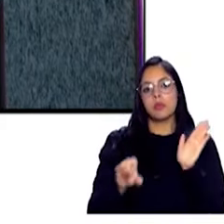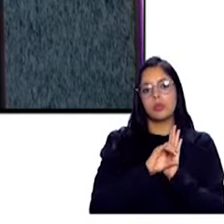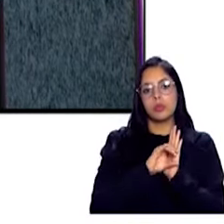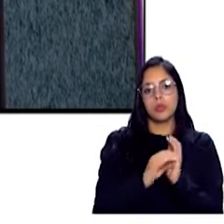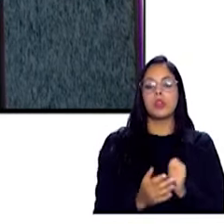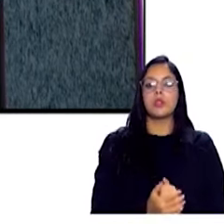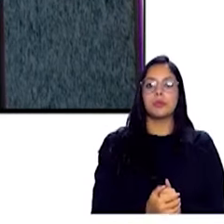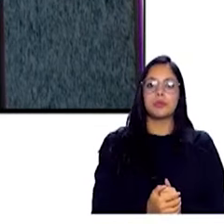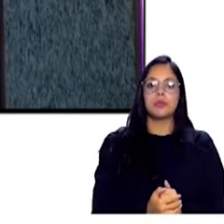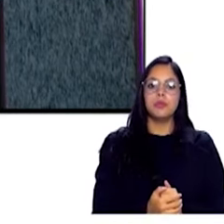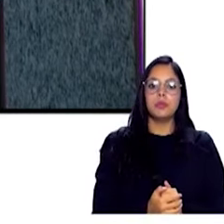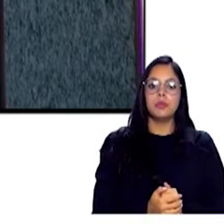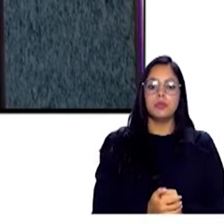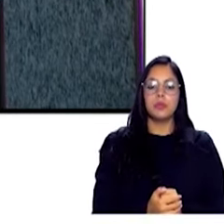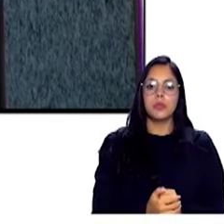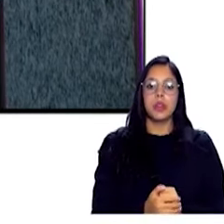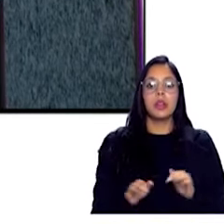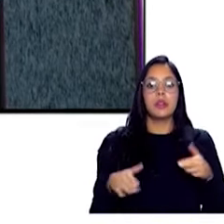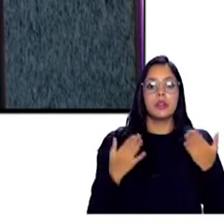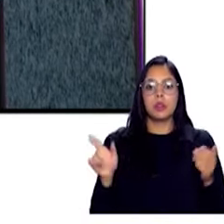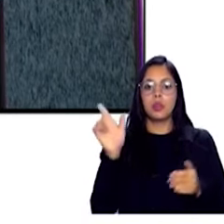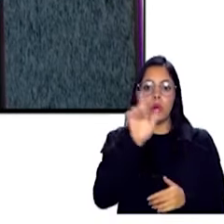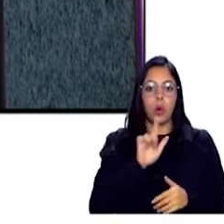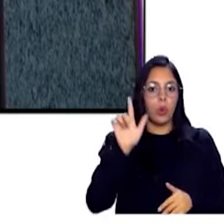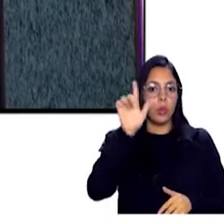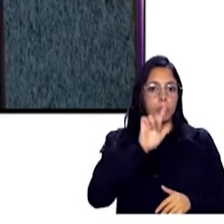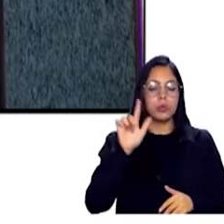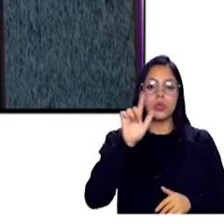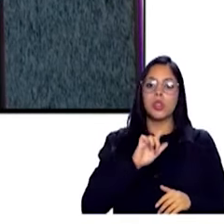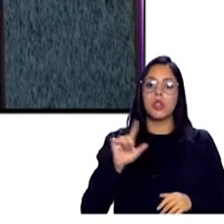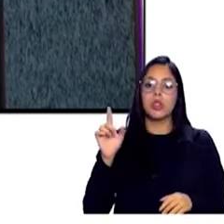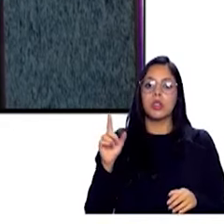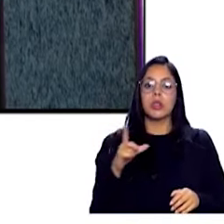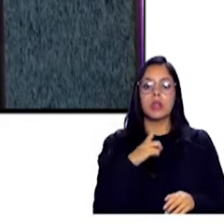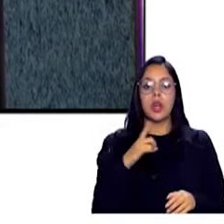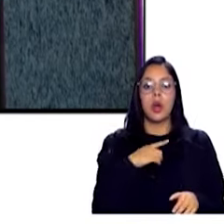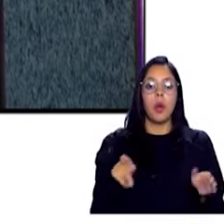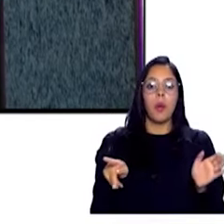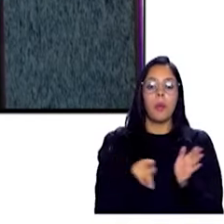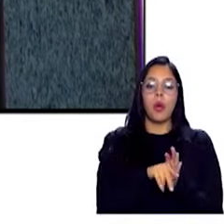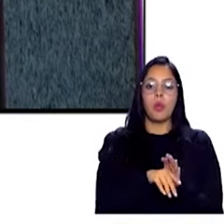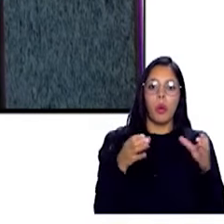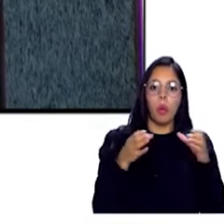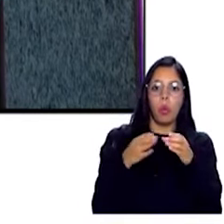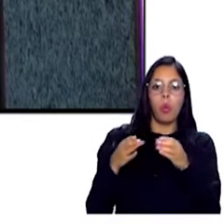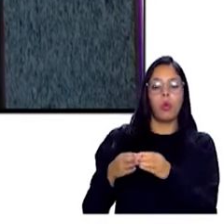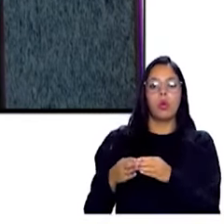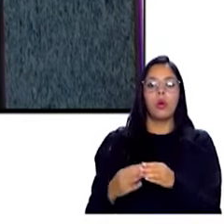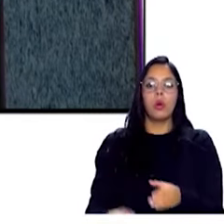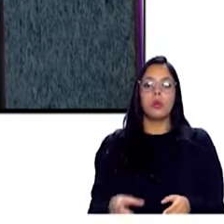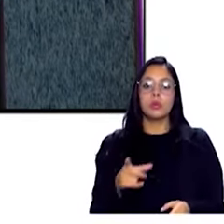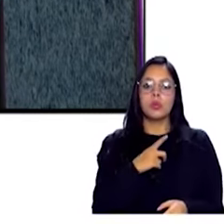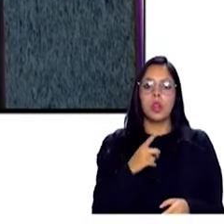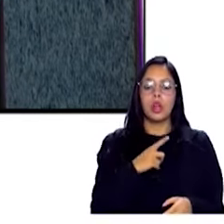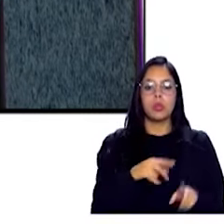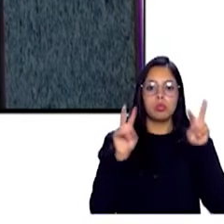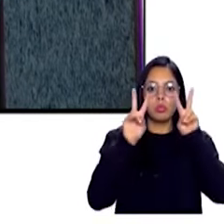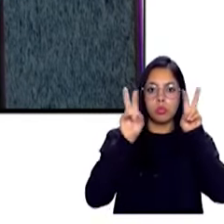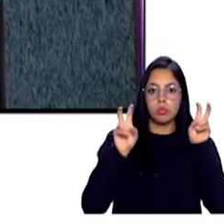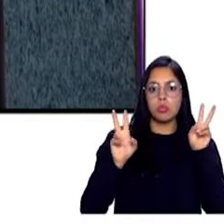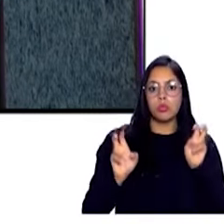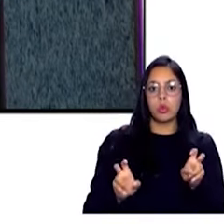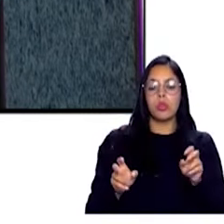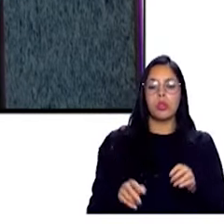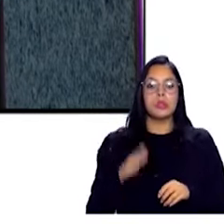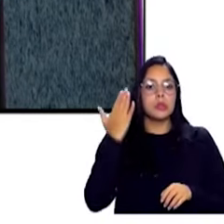consequência absolutamente lógica que o monopólio da interpretação da Constituição nos termos melhor da